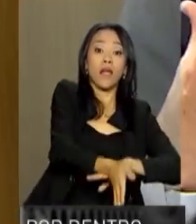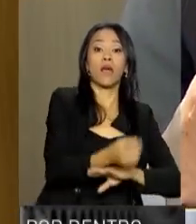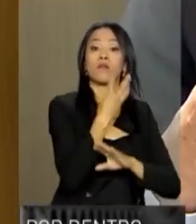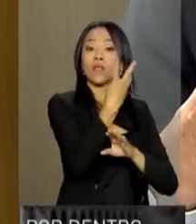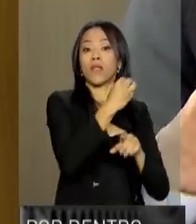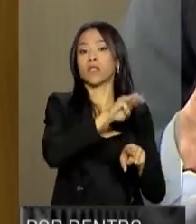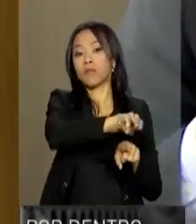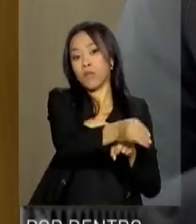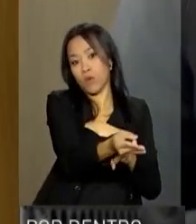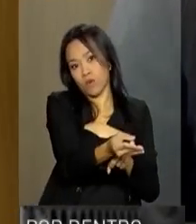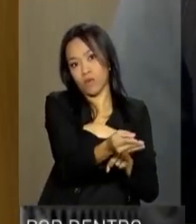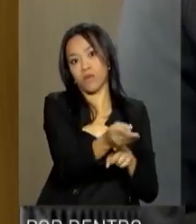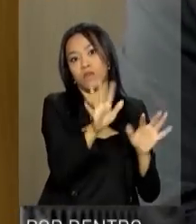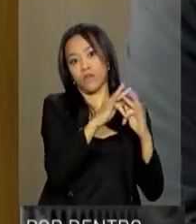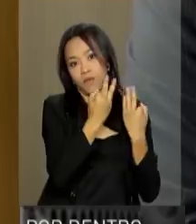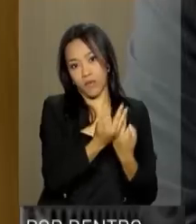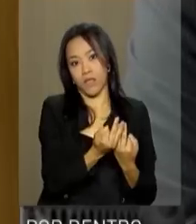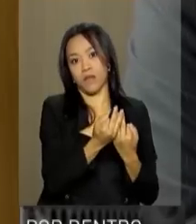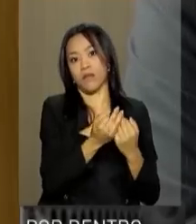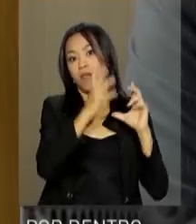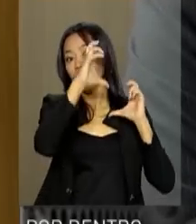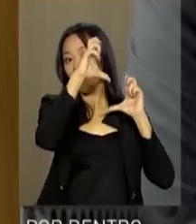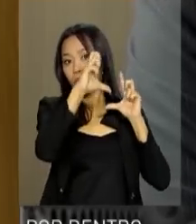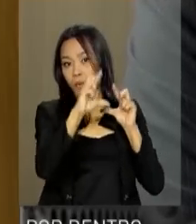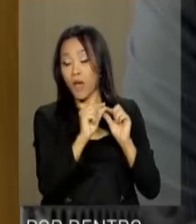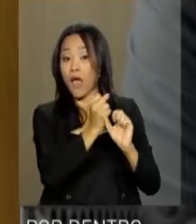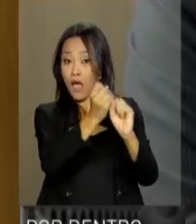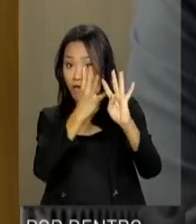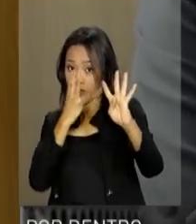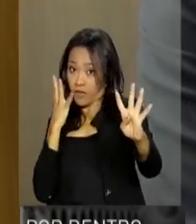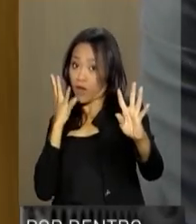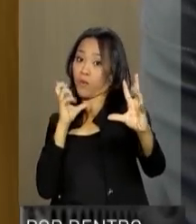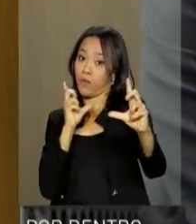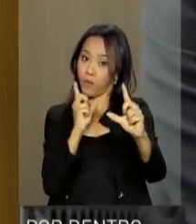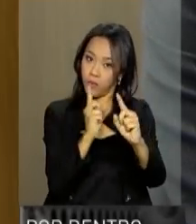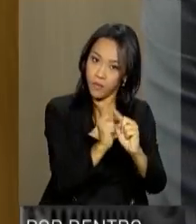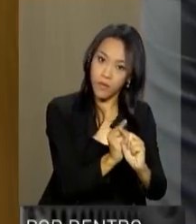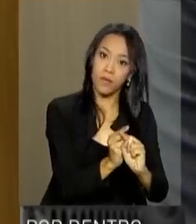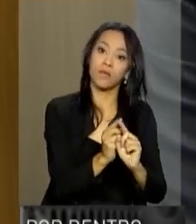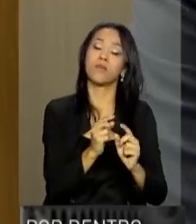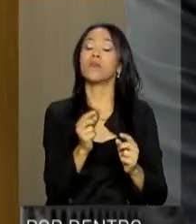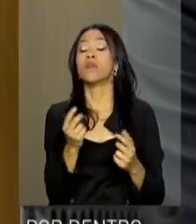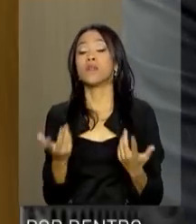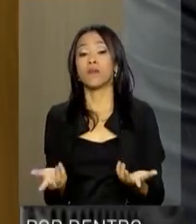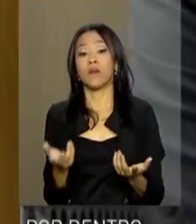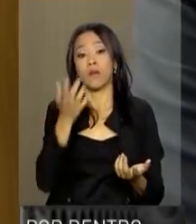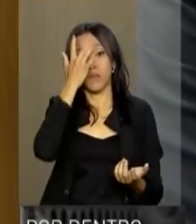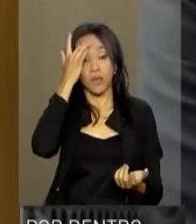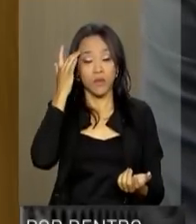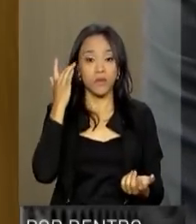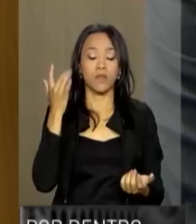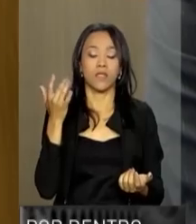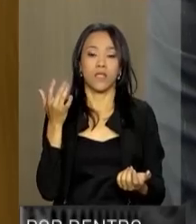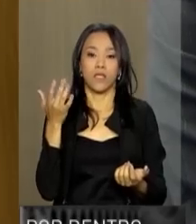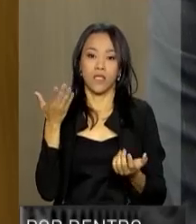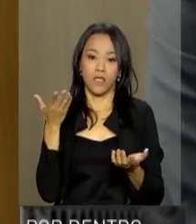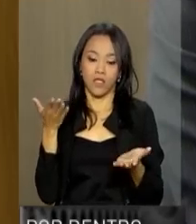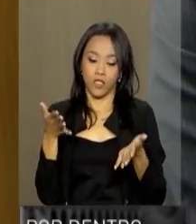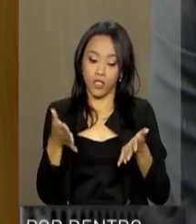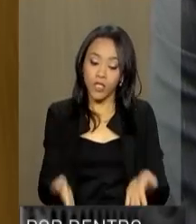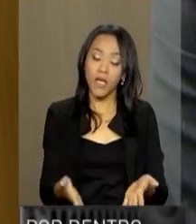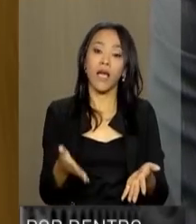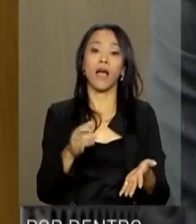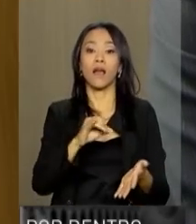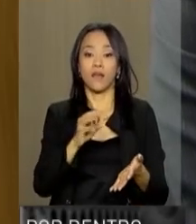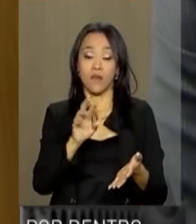então hoje um se qualquer pessoa que precisa do bolsa família chega na naquele se cadastra no